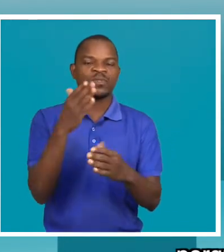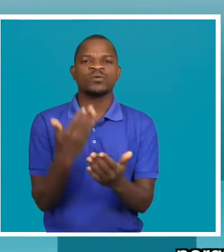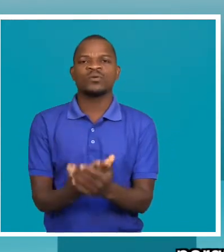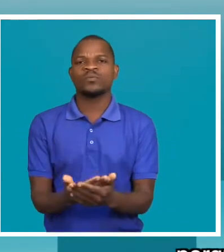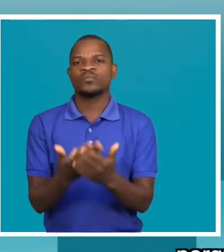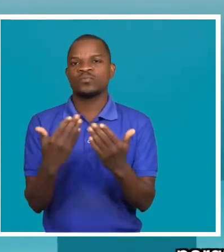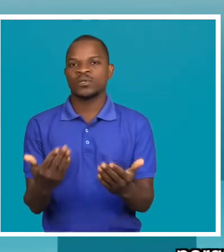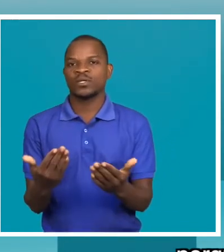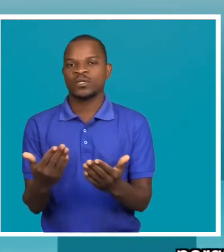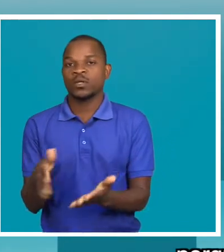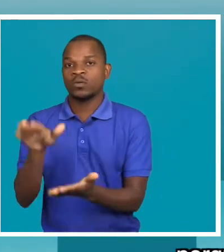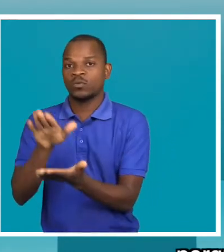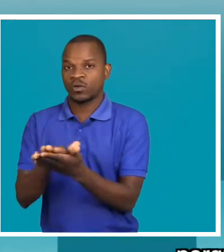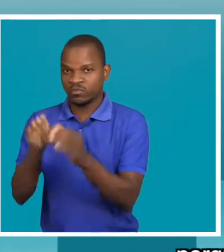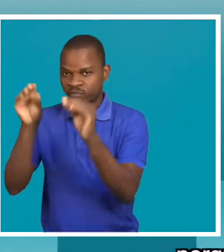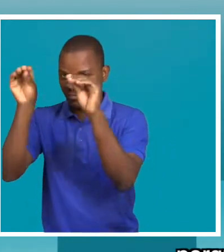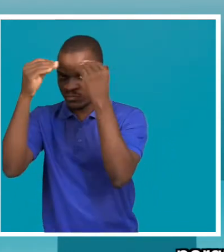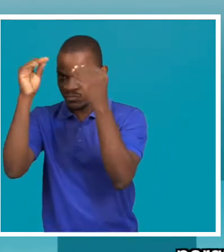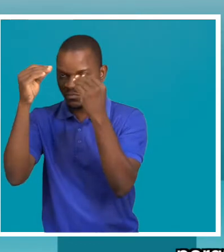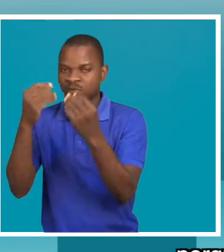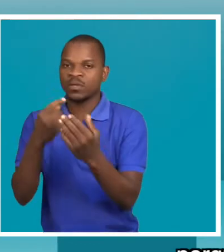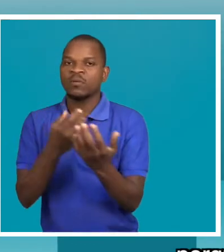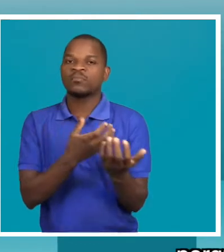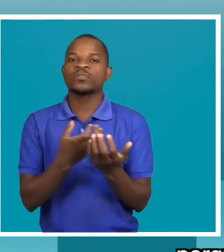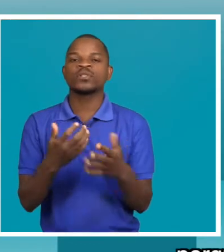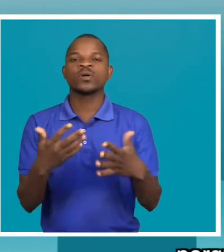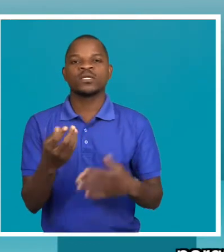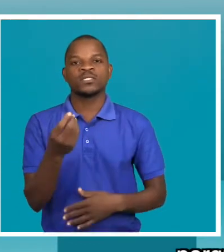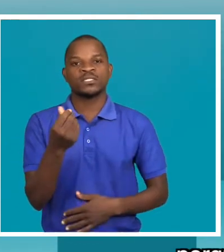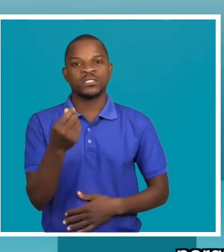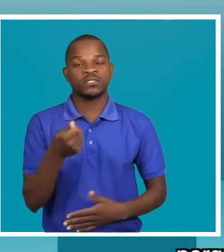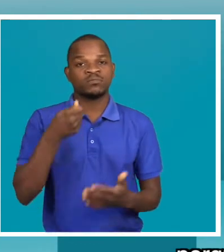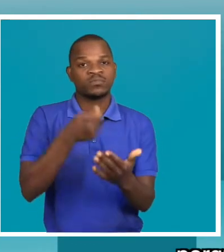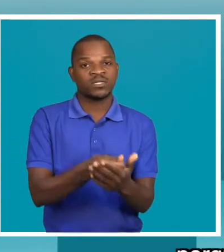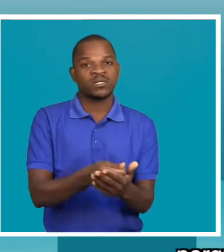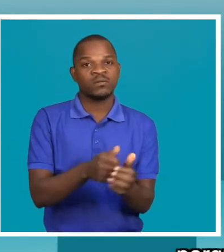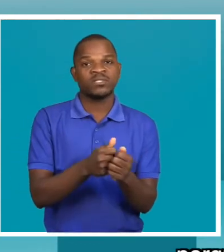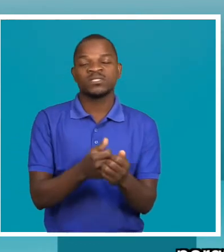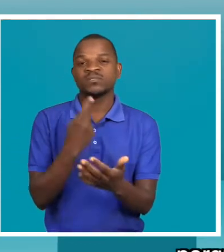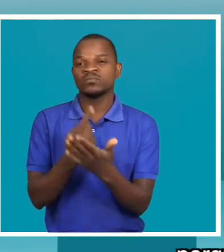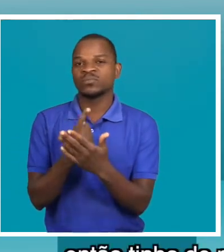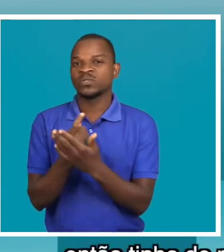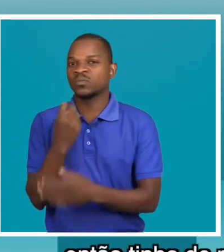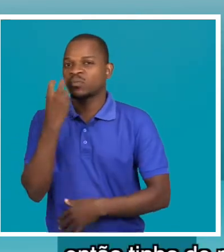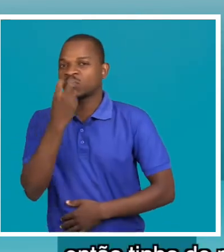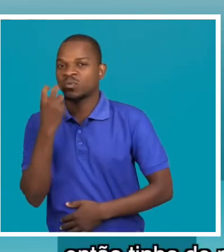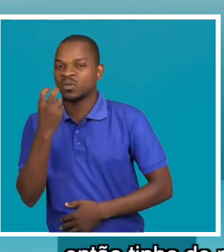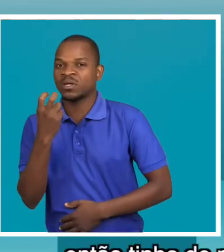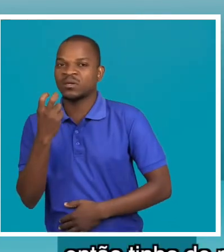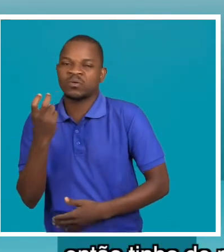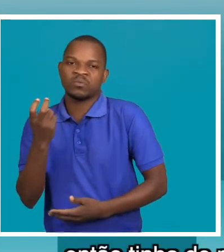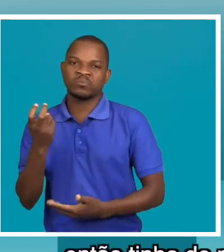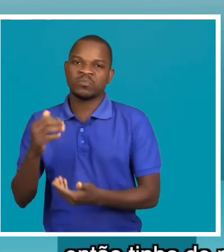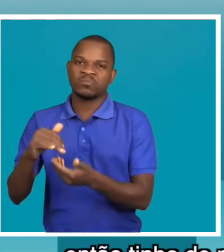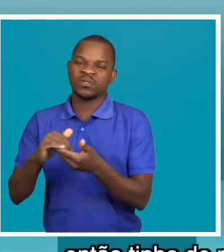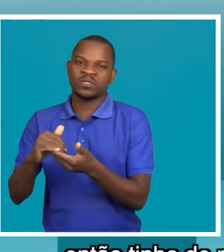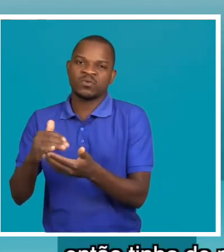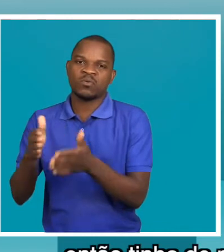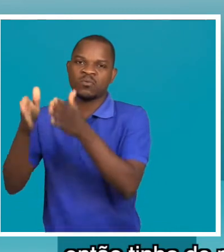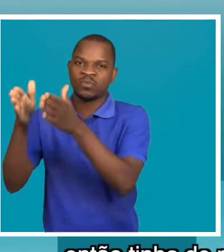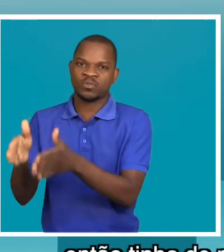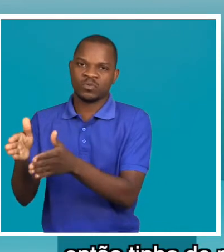Porque, em primeiro lugar, onde há formação, precisa de dinheiro para você pagar, então tinha que procurar parceiro ou